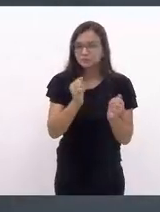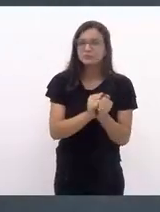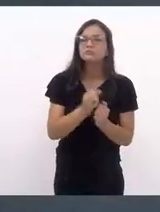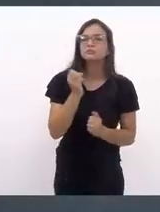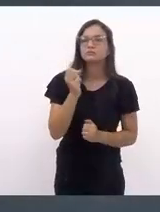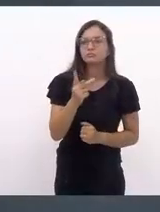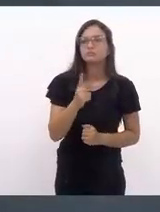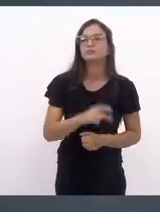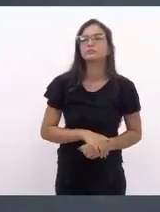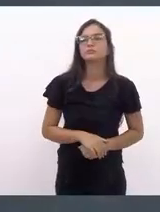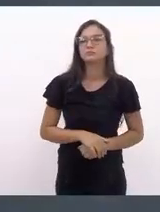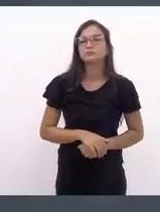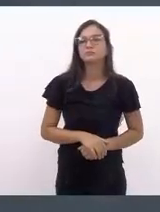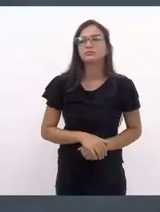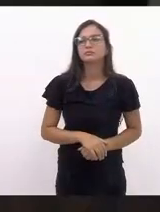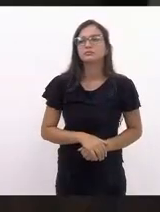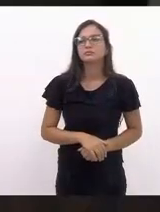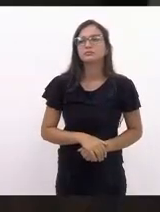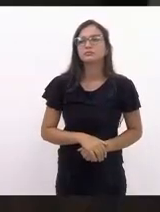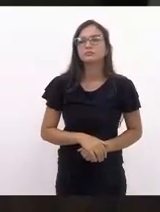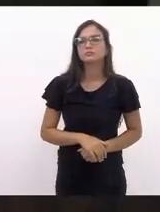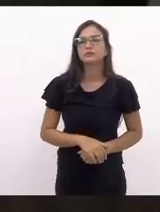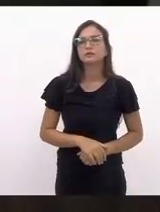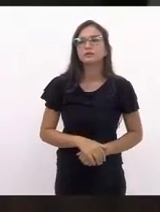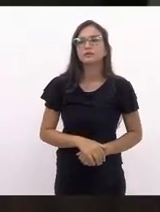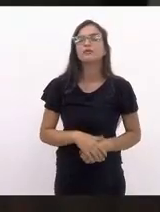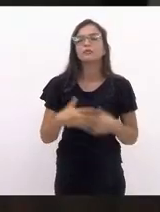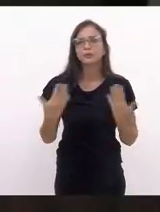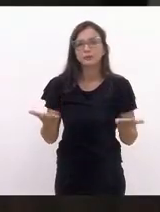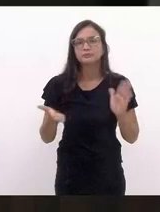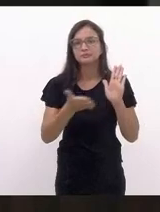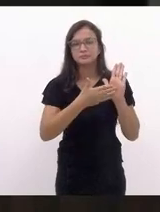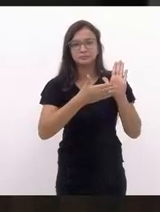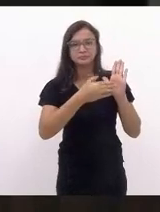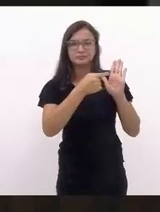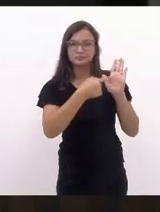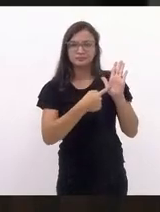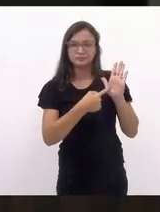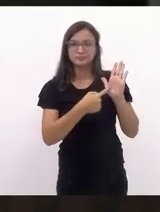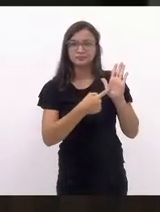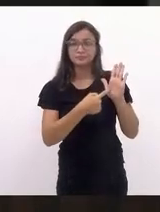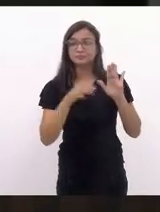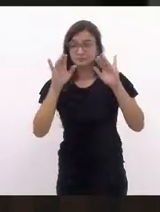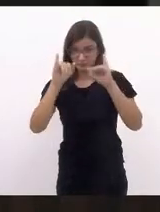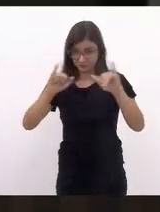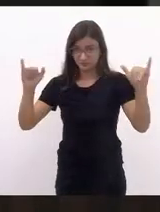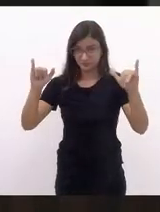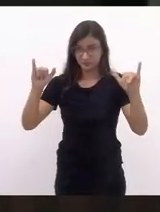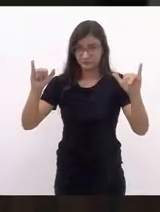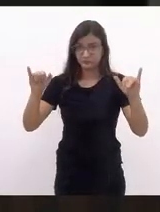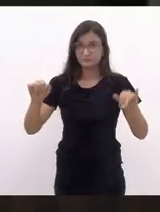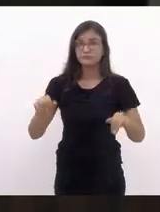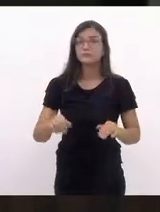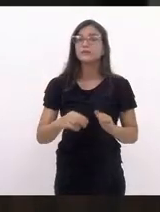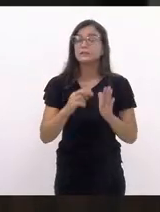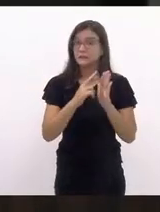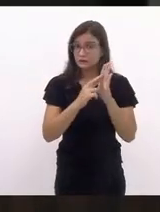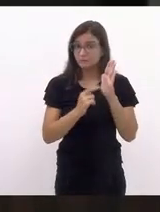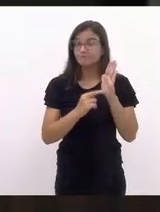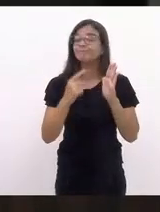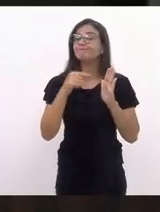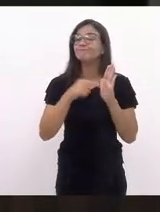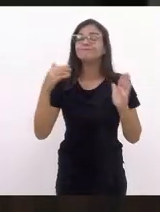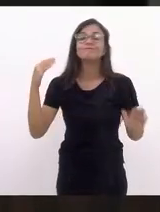Valdecir da Saúde nós vamos a pauta o anuncio em regime de urgência a